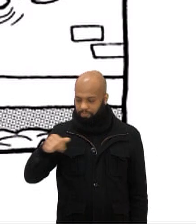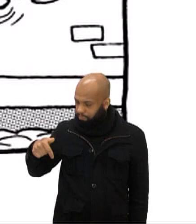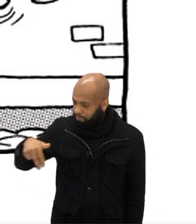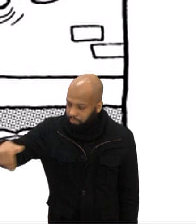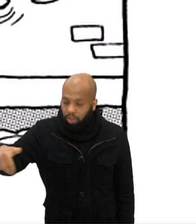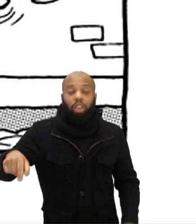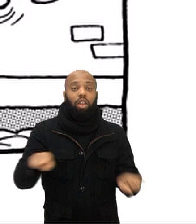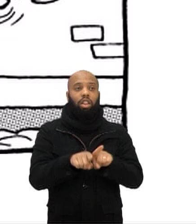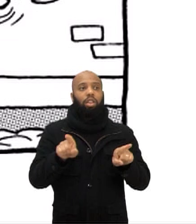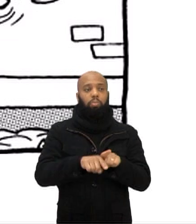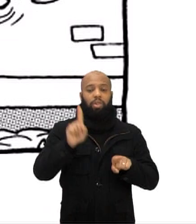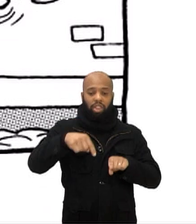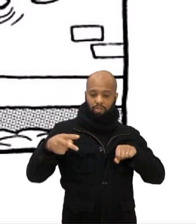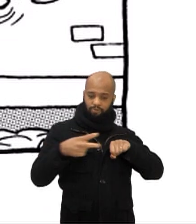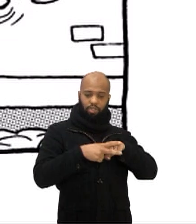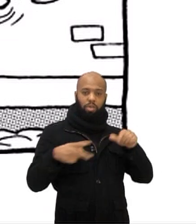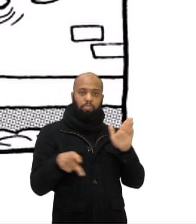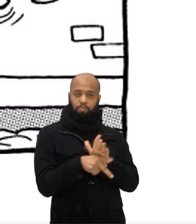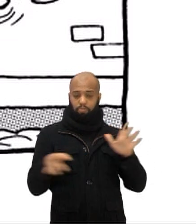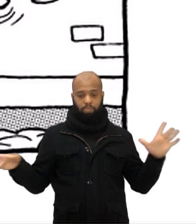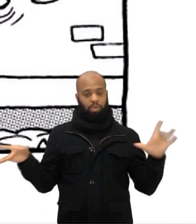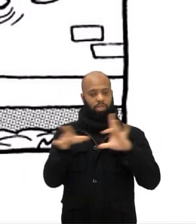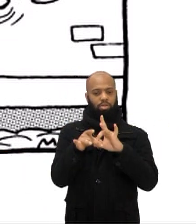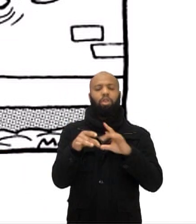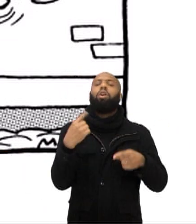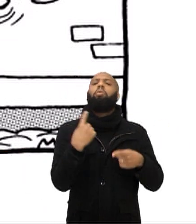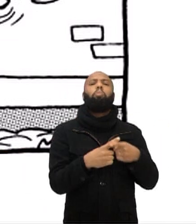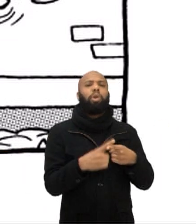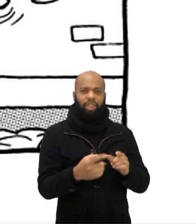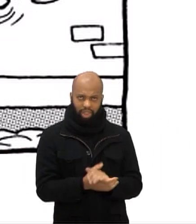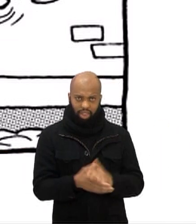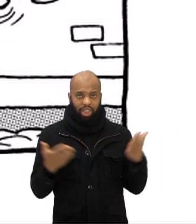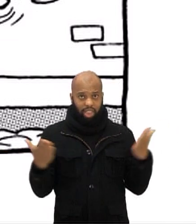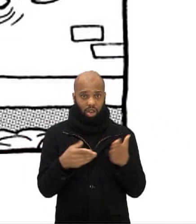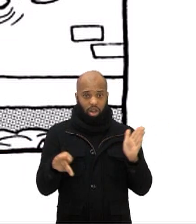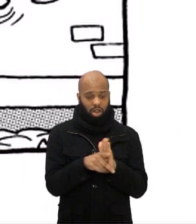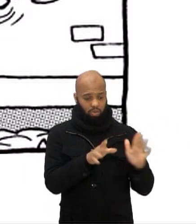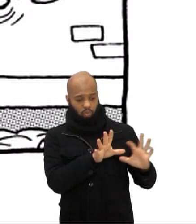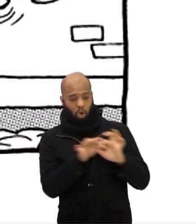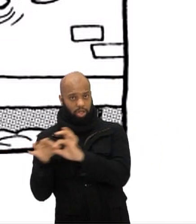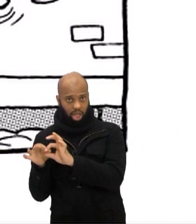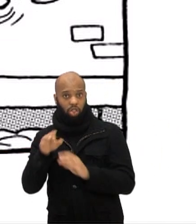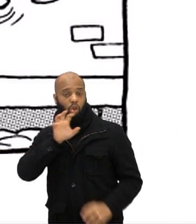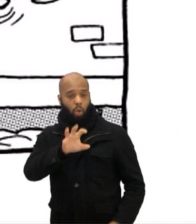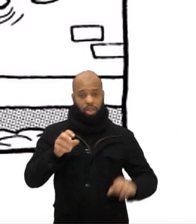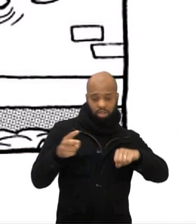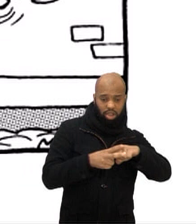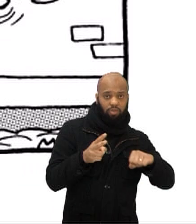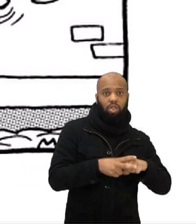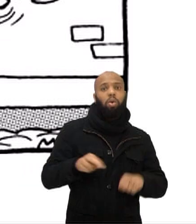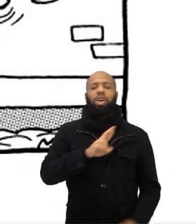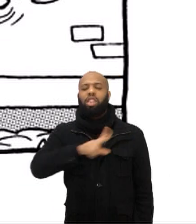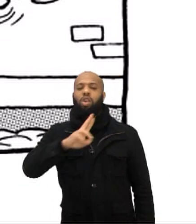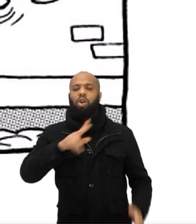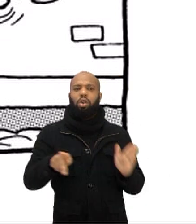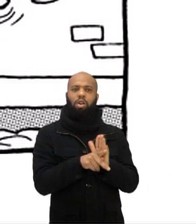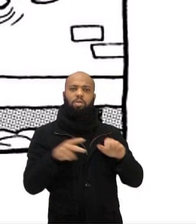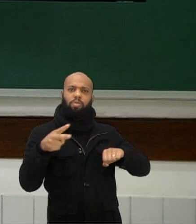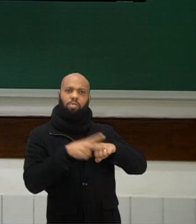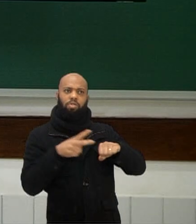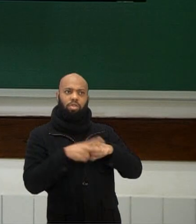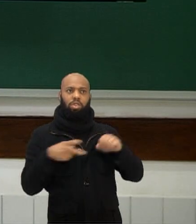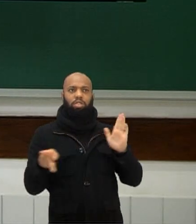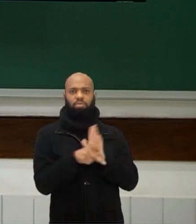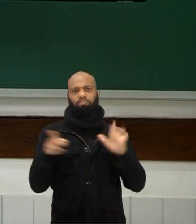andar também é um verbo de ligação, porque nesse contexto ele não pode ser considerado como verbo